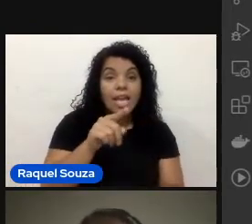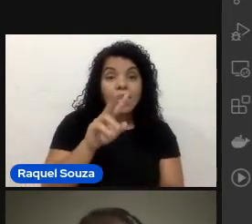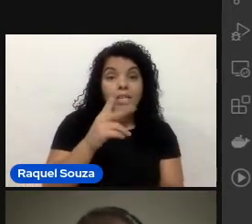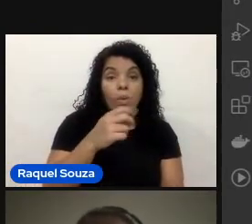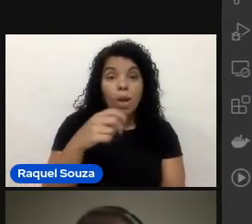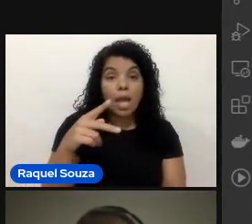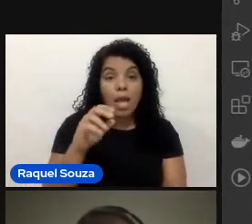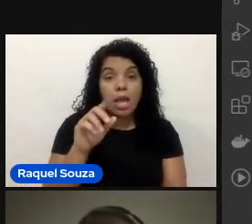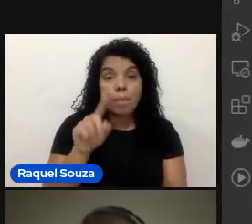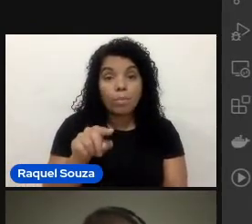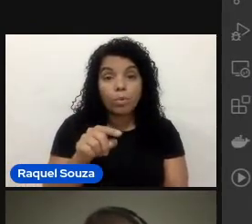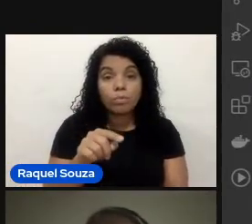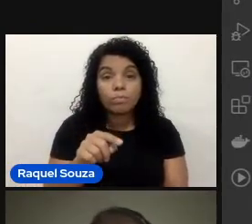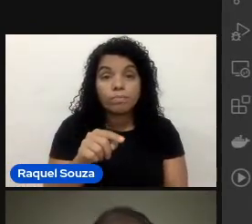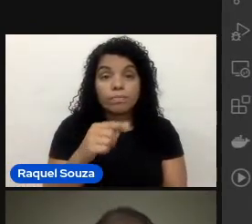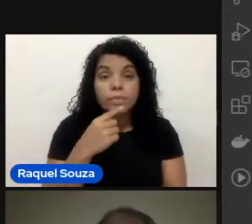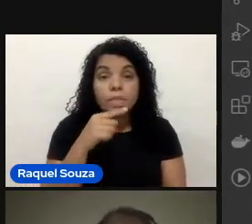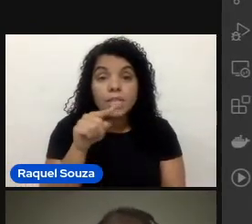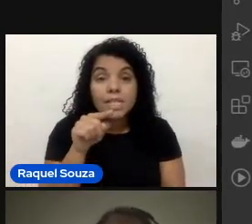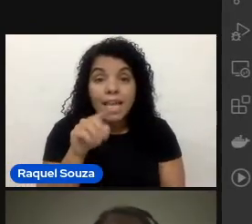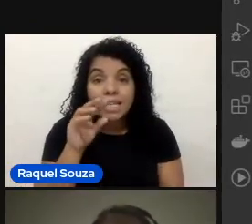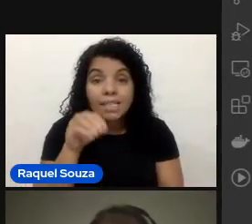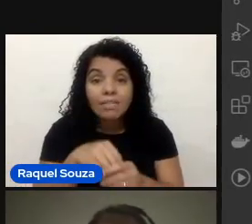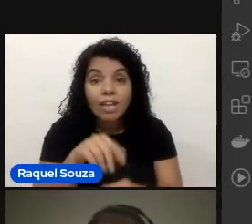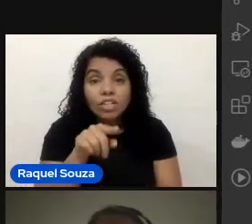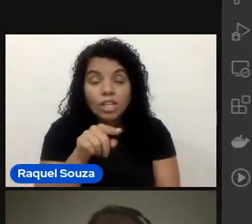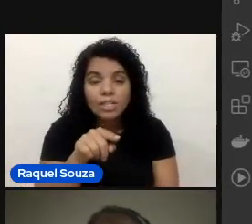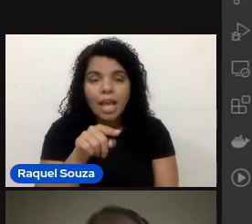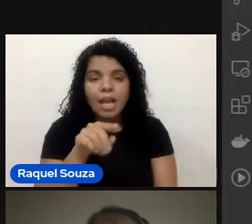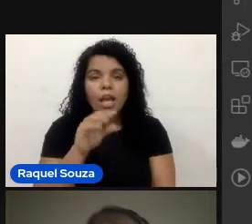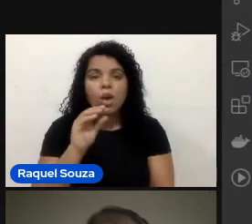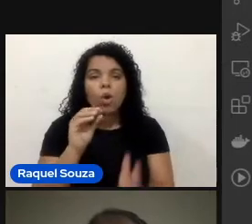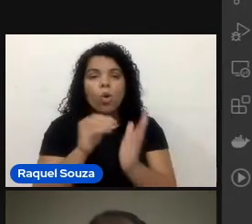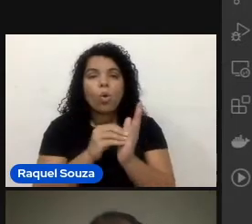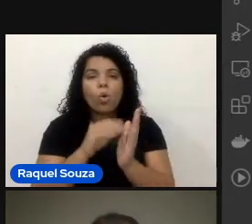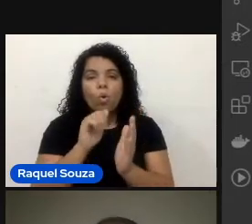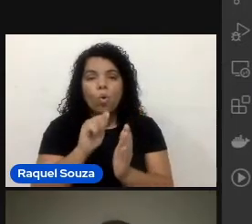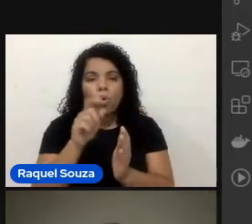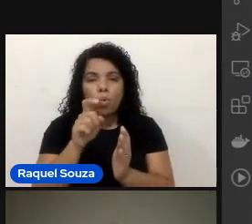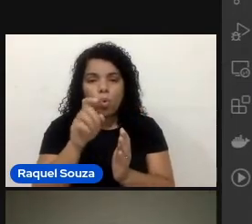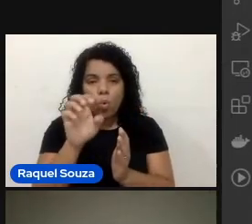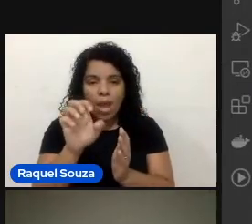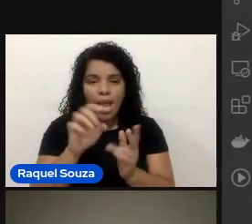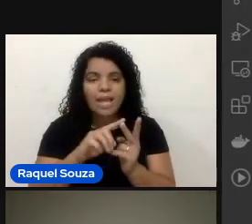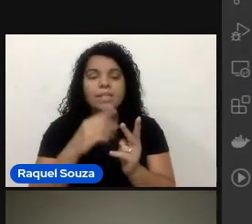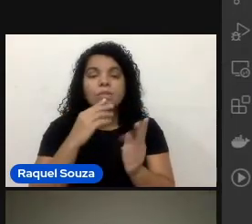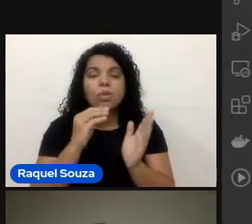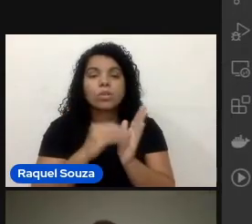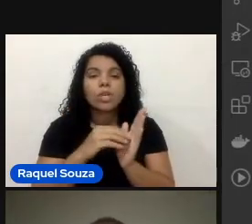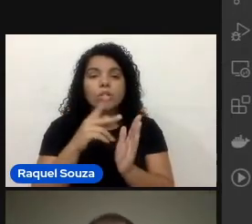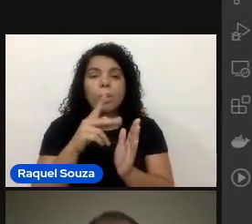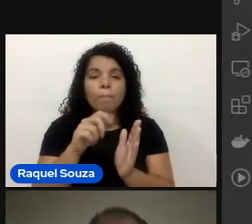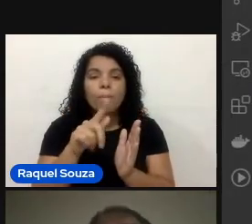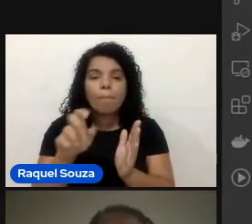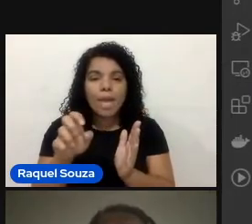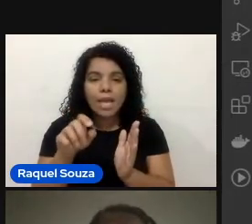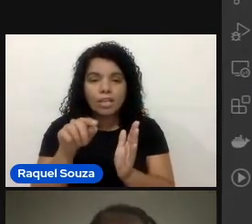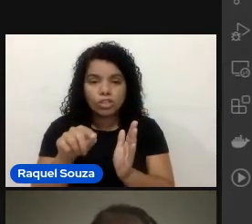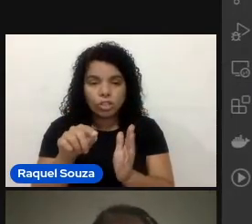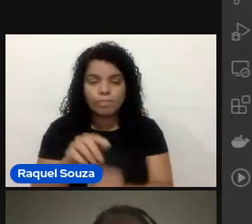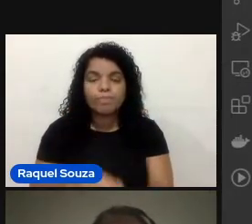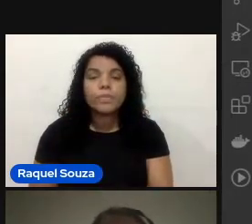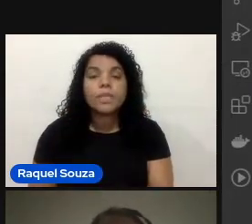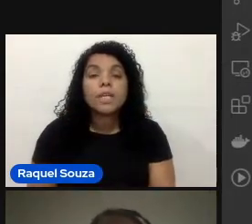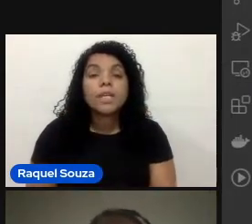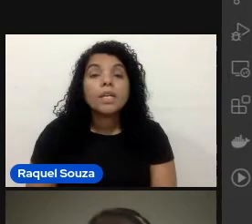Basicamente, nela, você vai injetar o X, pegando a instância de page do Playwright, e você